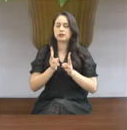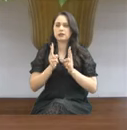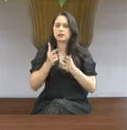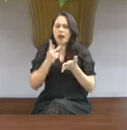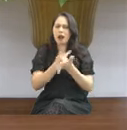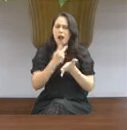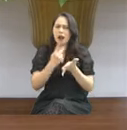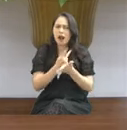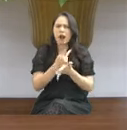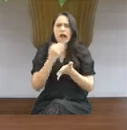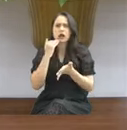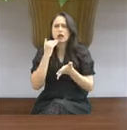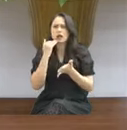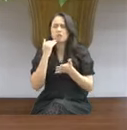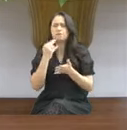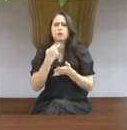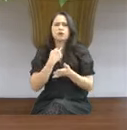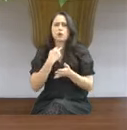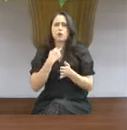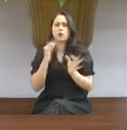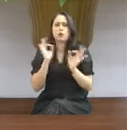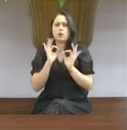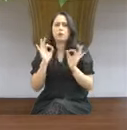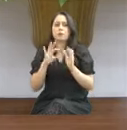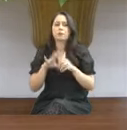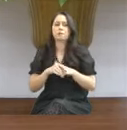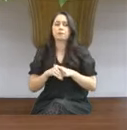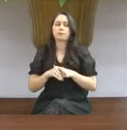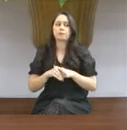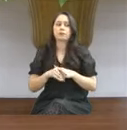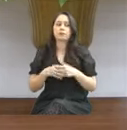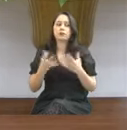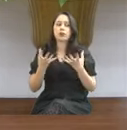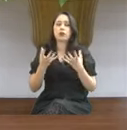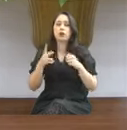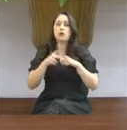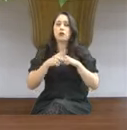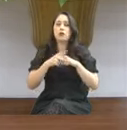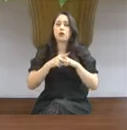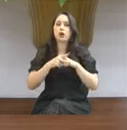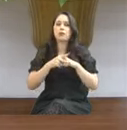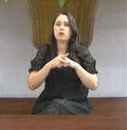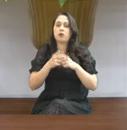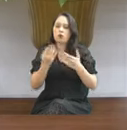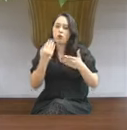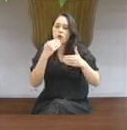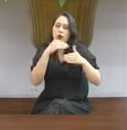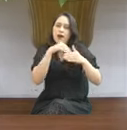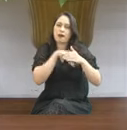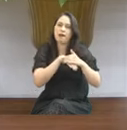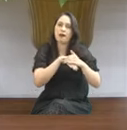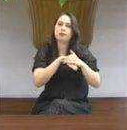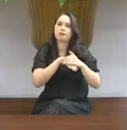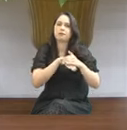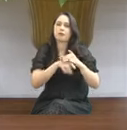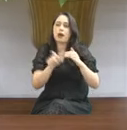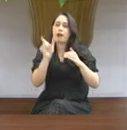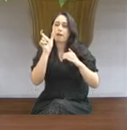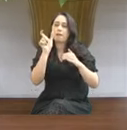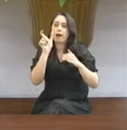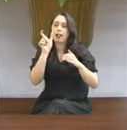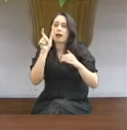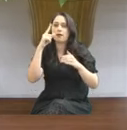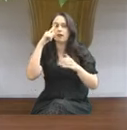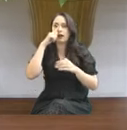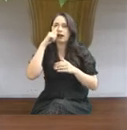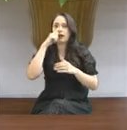vacilar. Primeiro, eu queria cobrir essa palavra, esse verbo guardemos. Esta palavra vem do grego